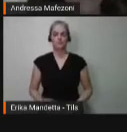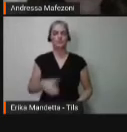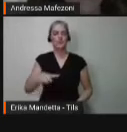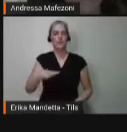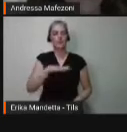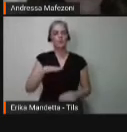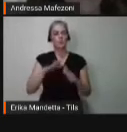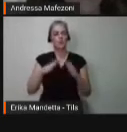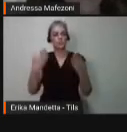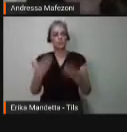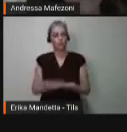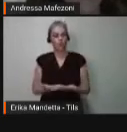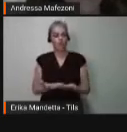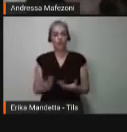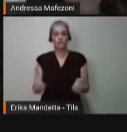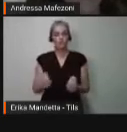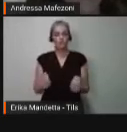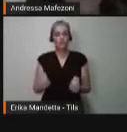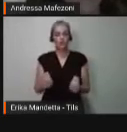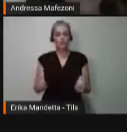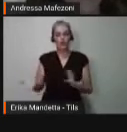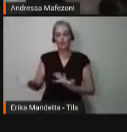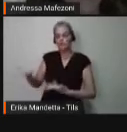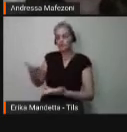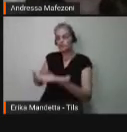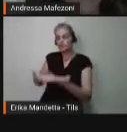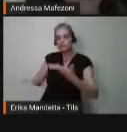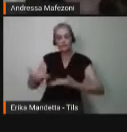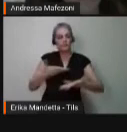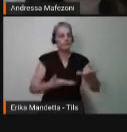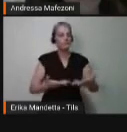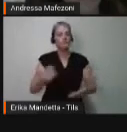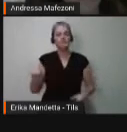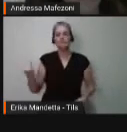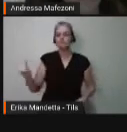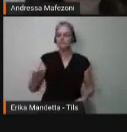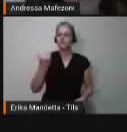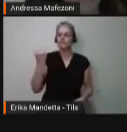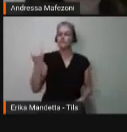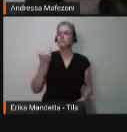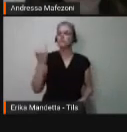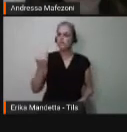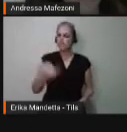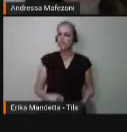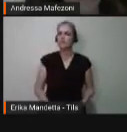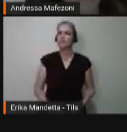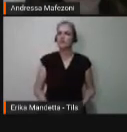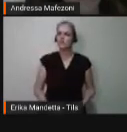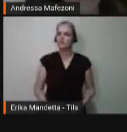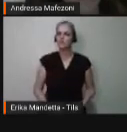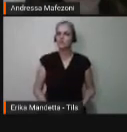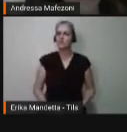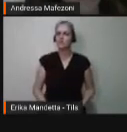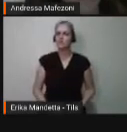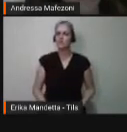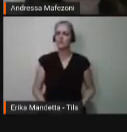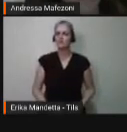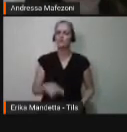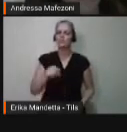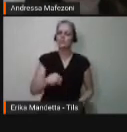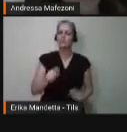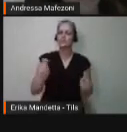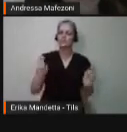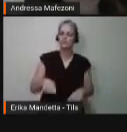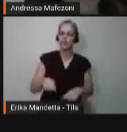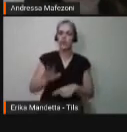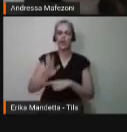interação entre os pares, ela é fundamental e também determinante para a aprendizagem e desenvolvimento